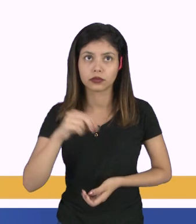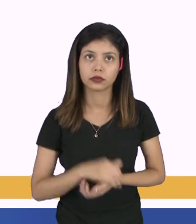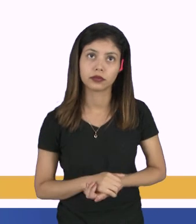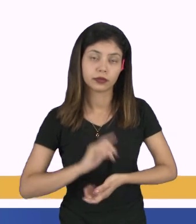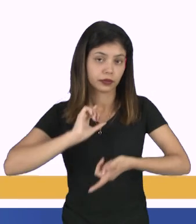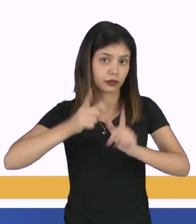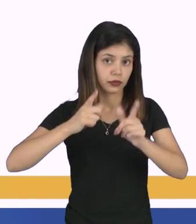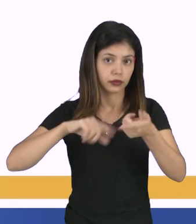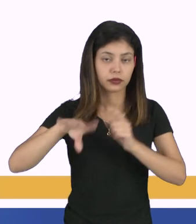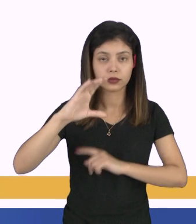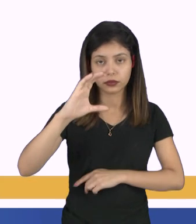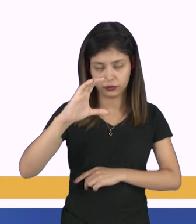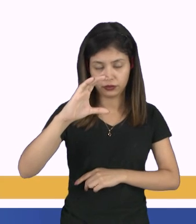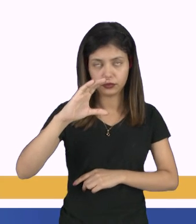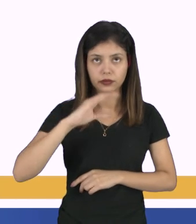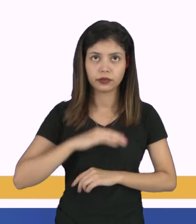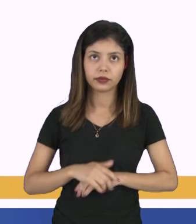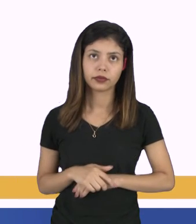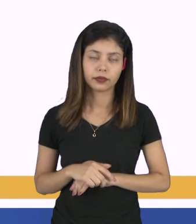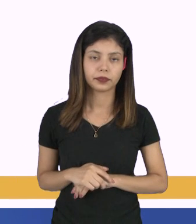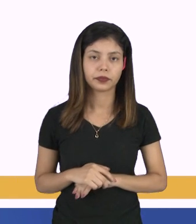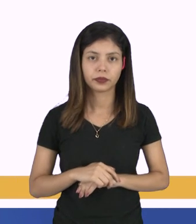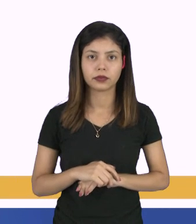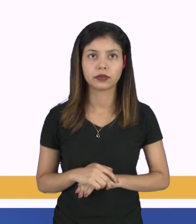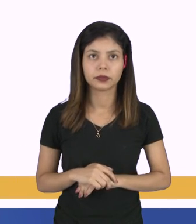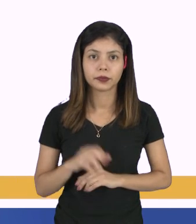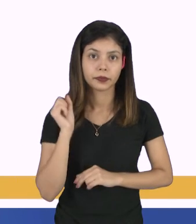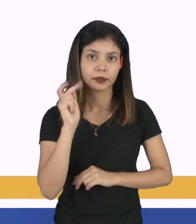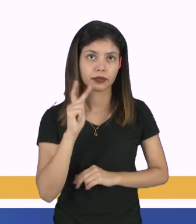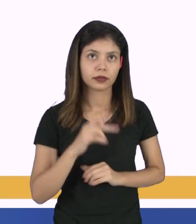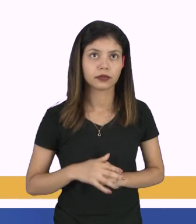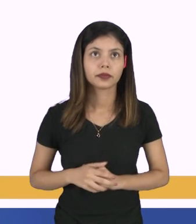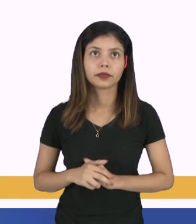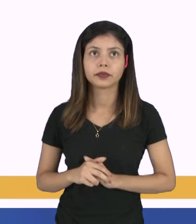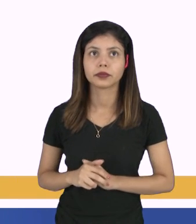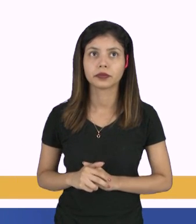diagonais. Então a resposta correta seria a letra C, ok?